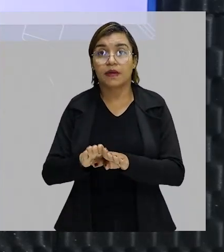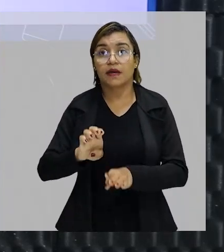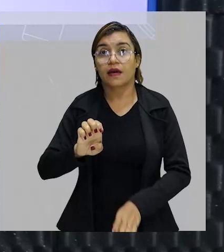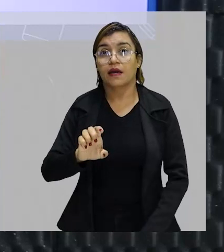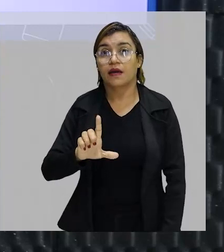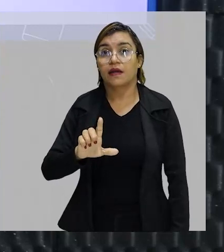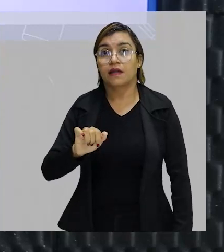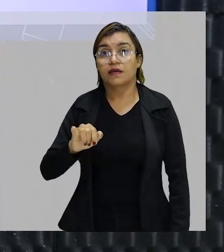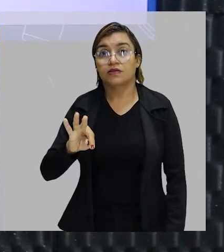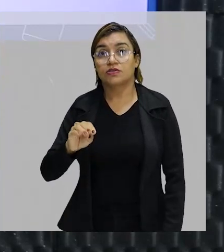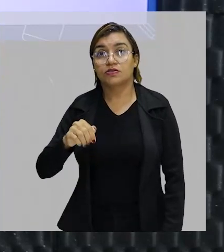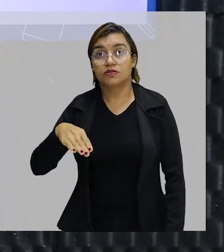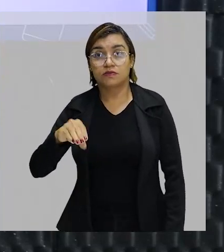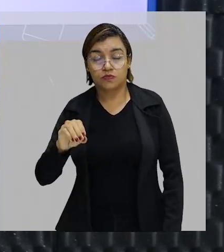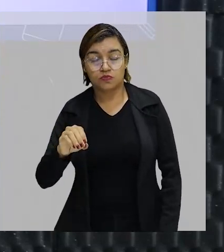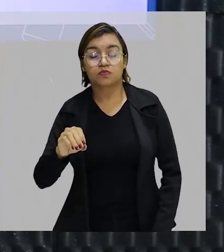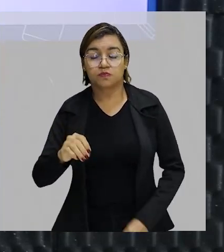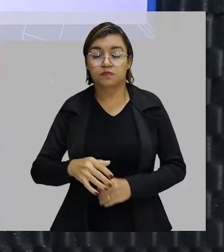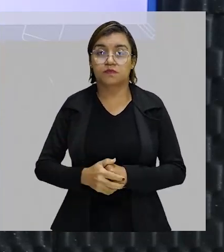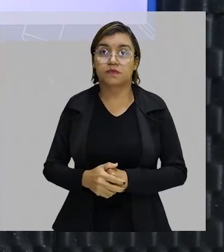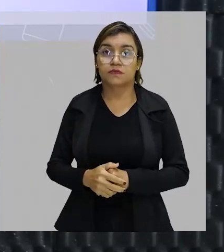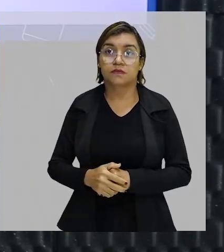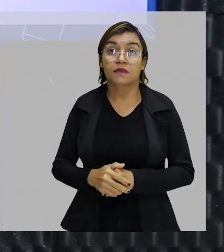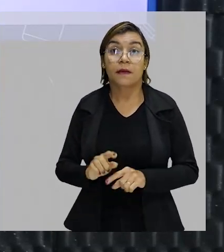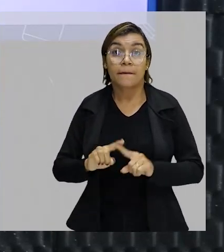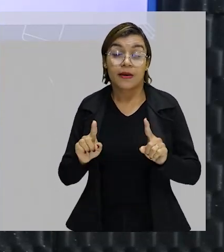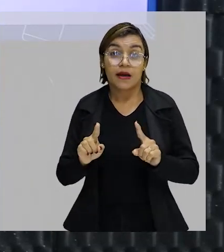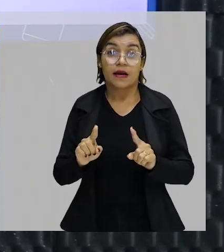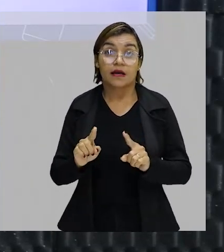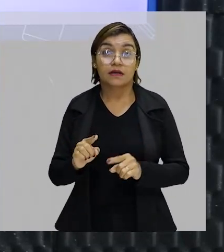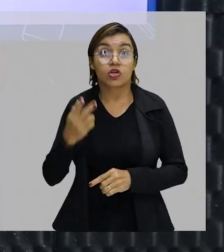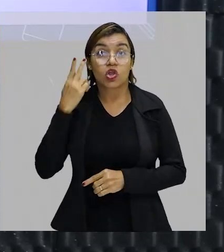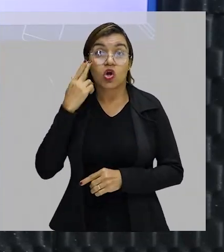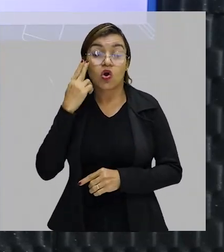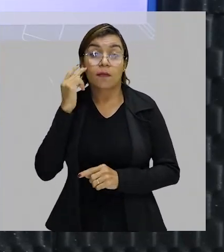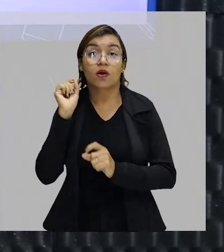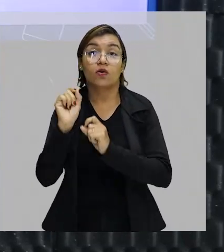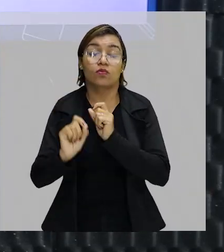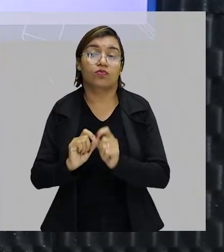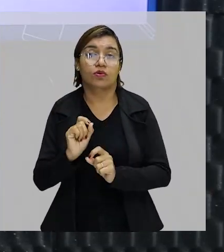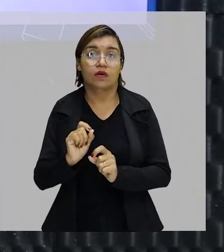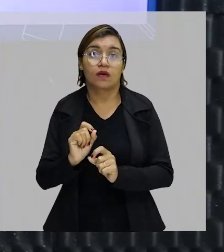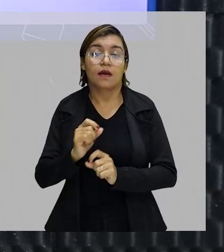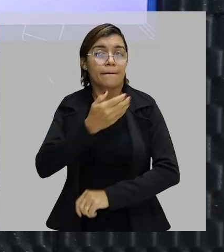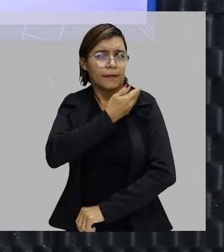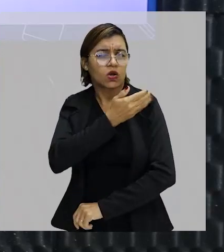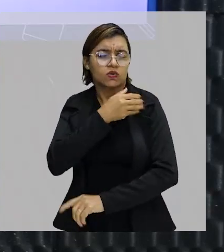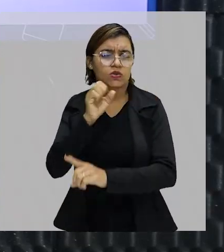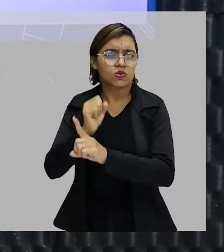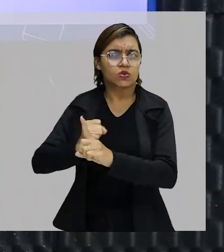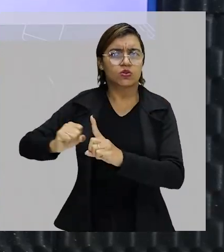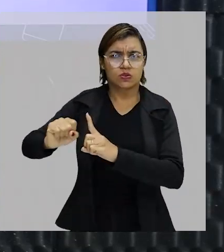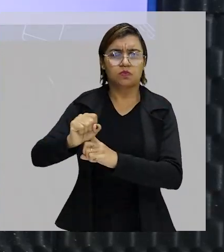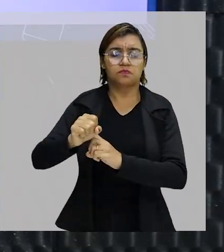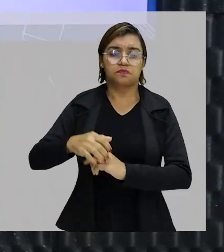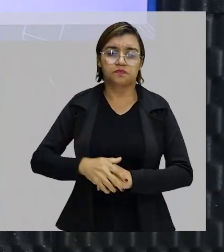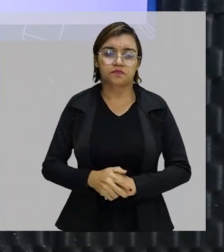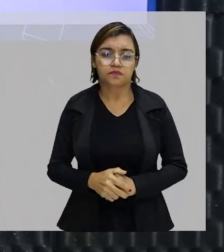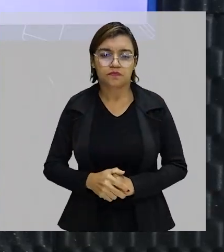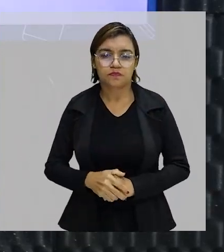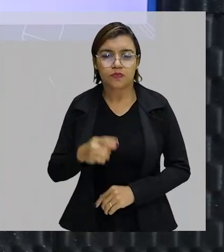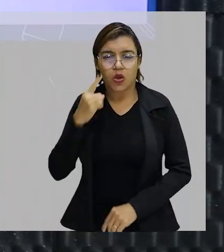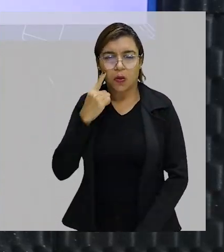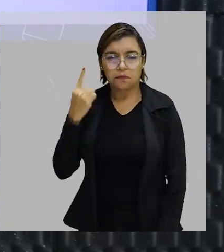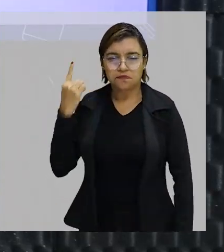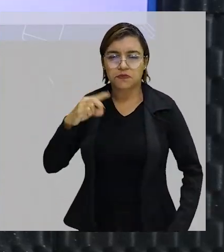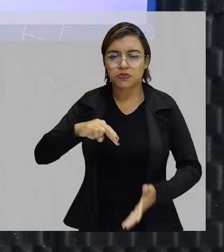que vem da palavra elite, ok? Mas o mais geral, o mais comum é a gente chamar preconceito social mesmo. Vamos lá então, ver o que é o